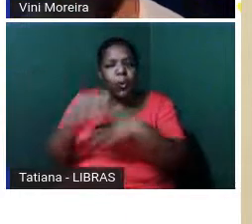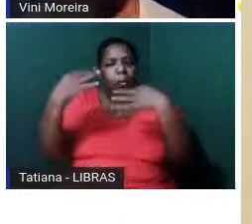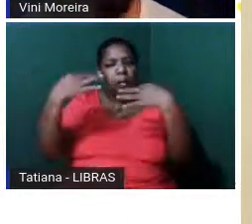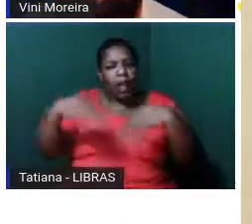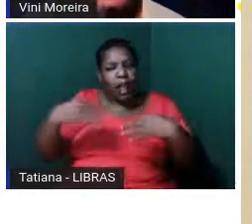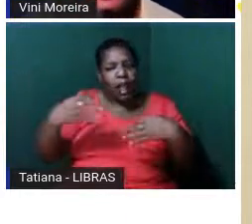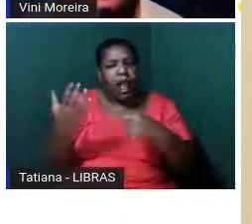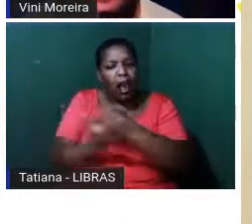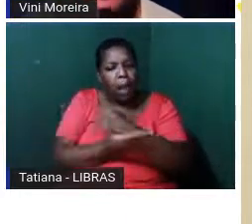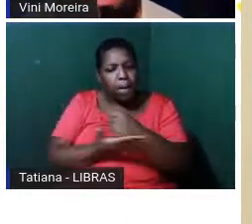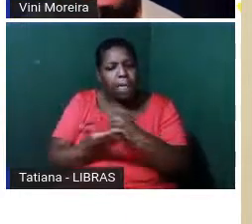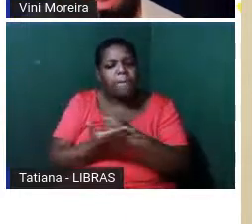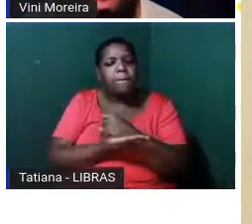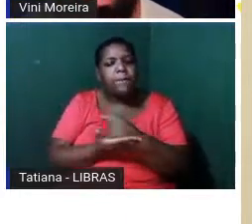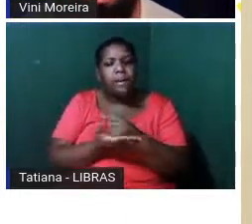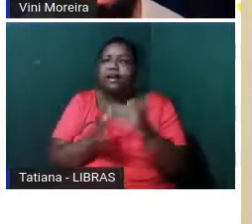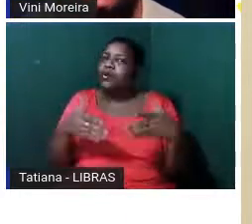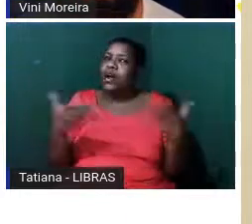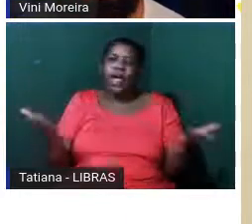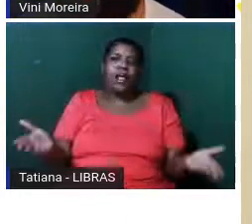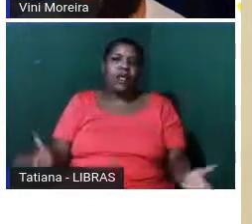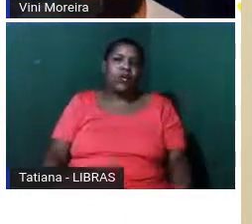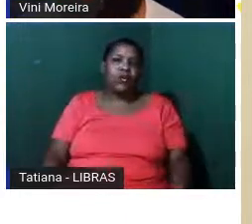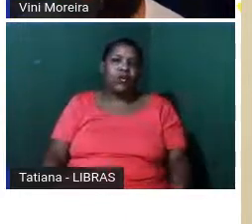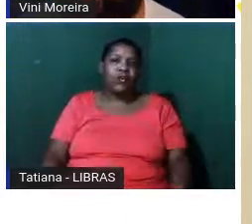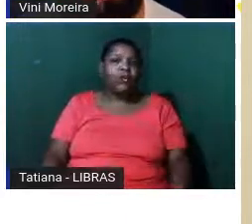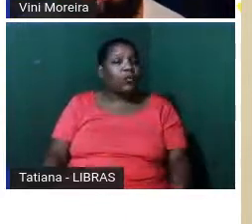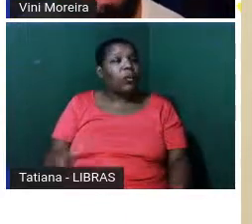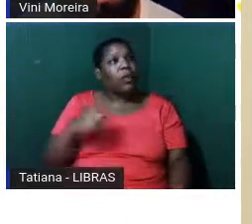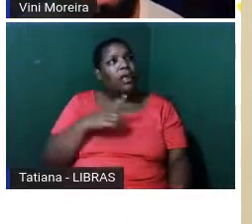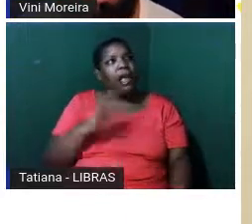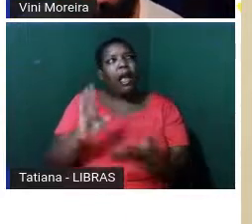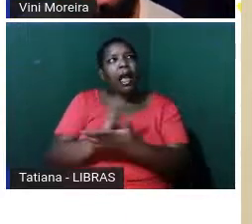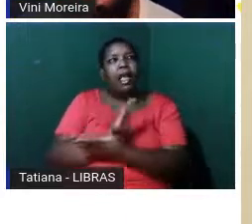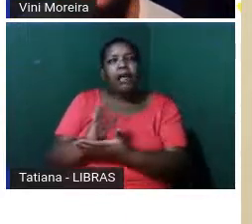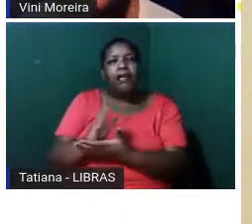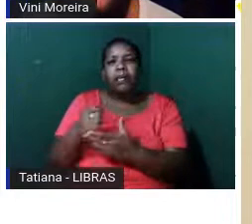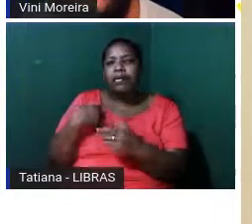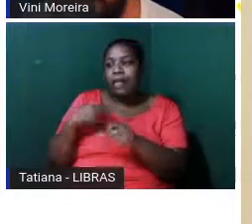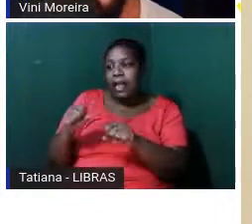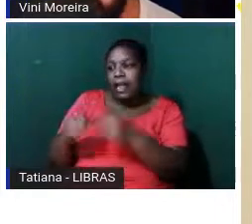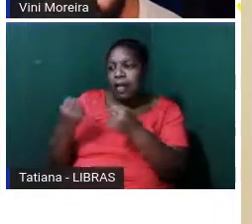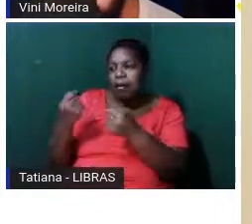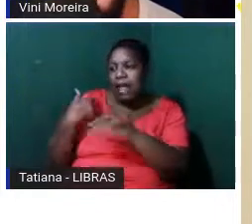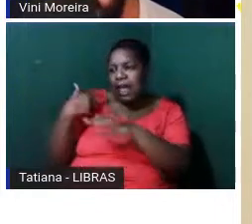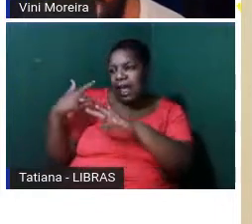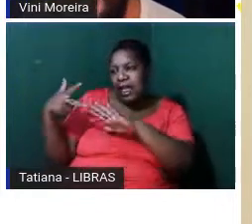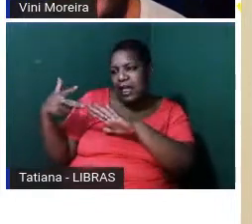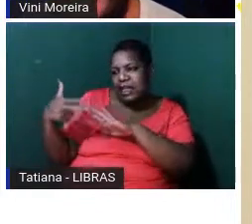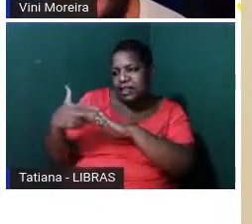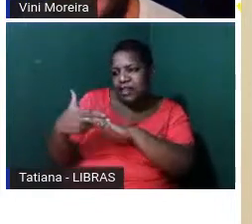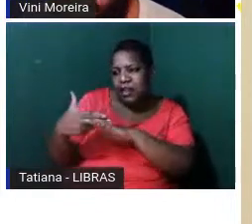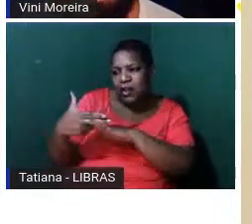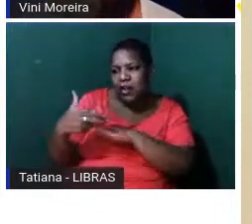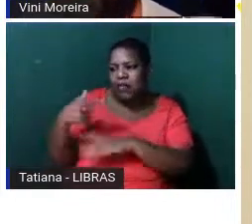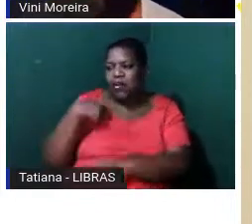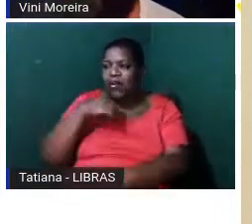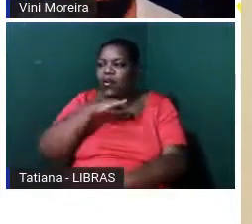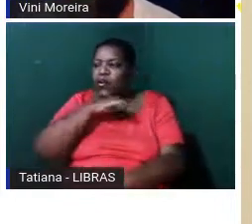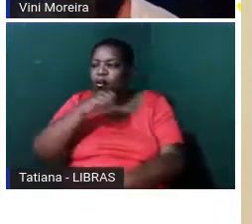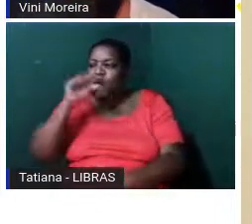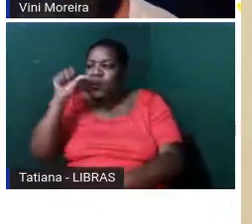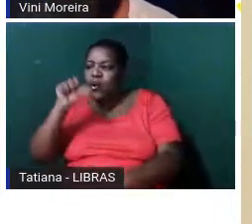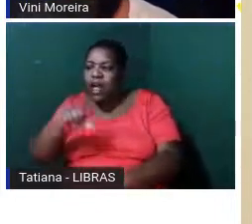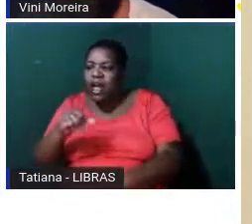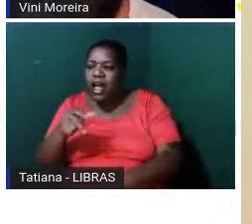feito e é isso o que o que às vezes pode quebrar uma edição outra é a